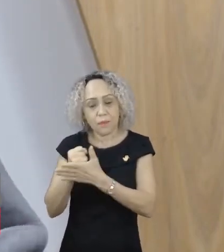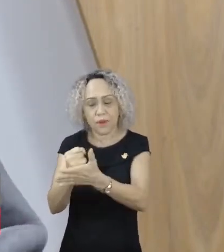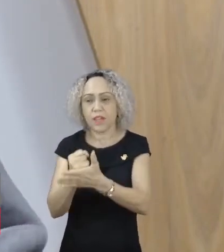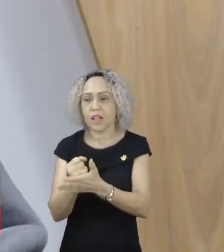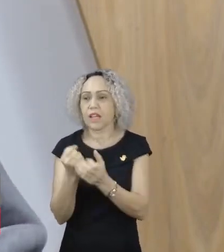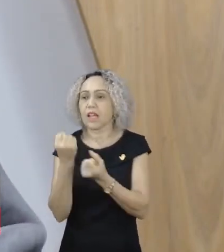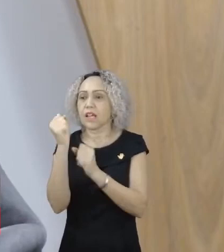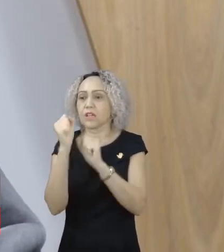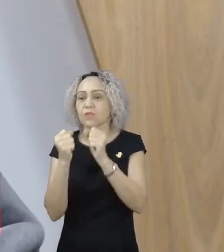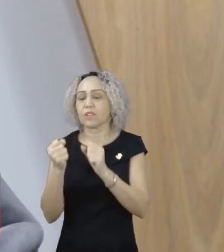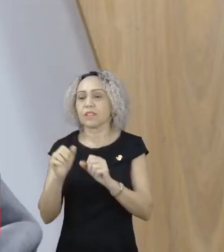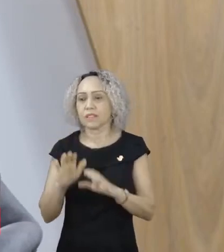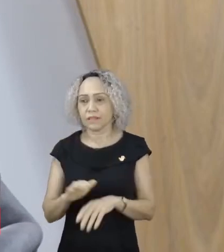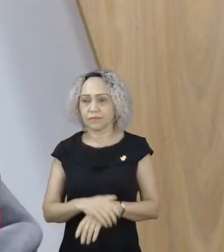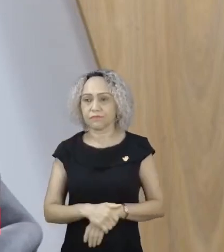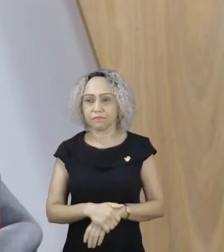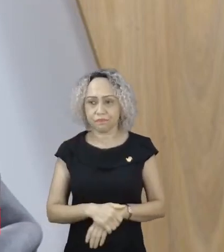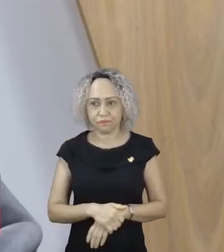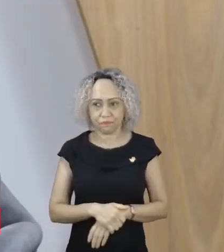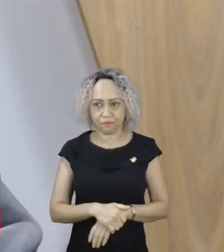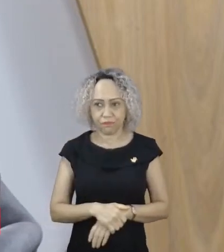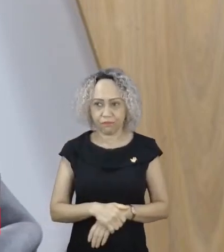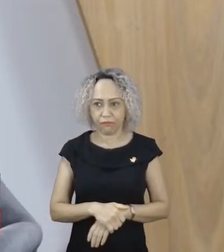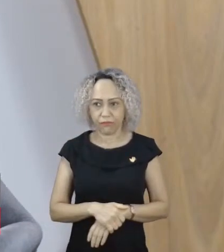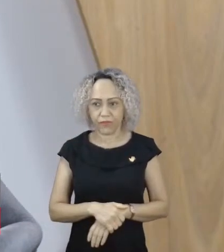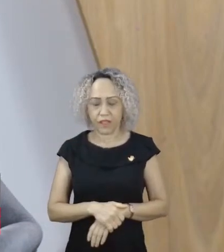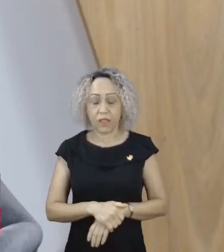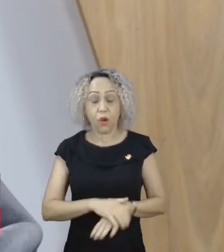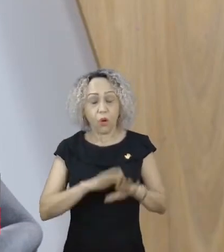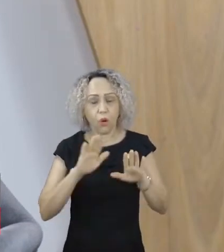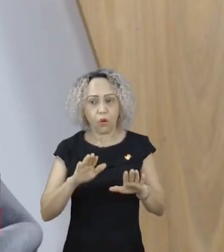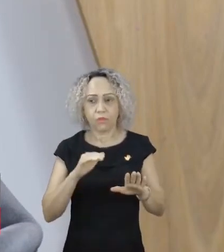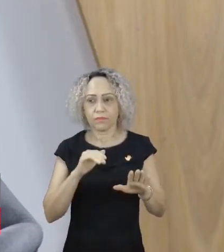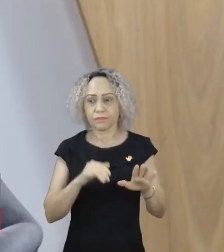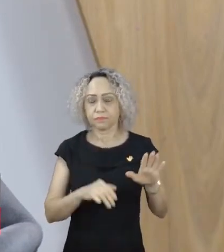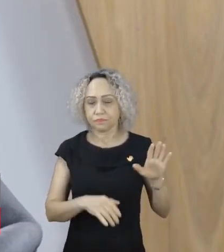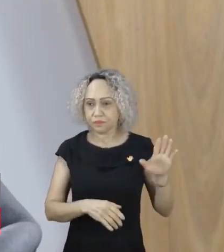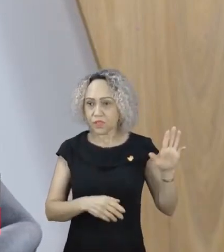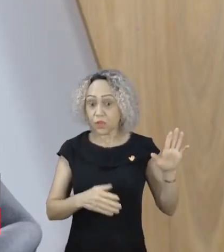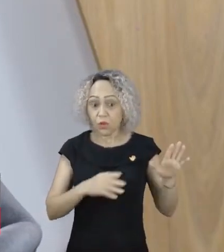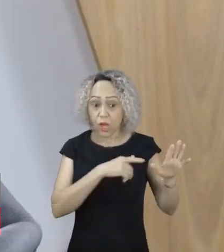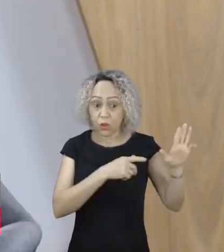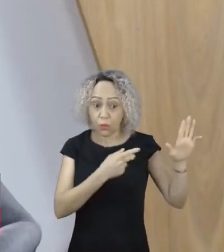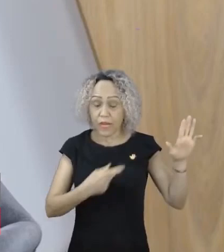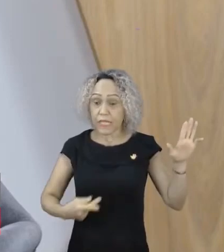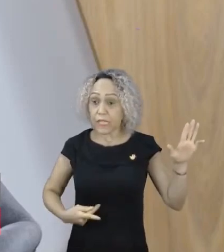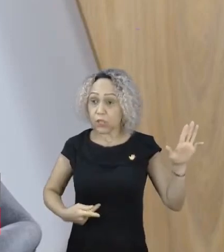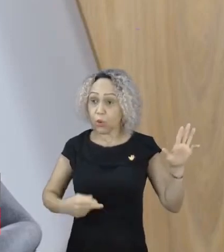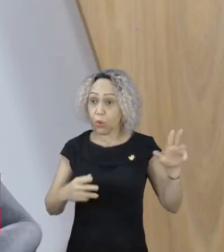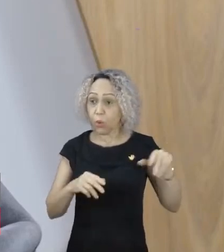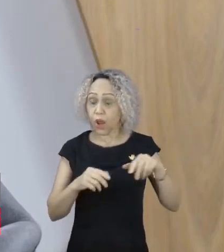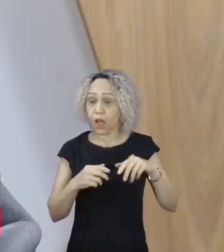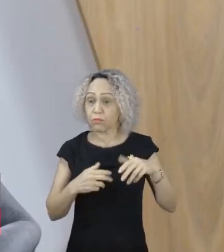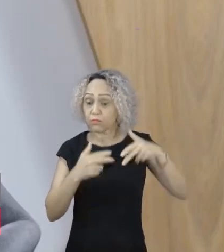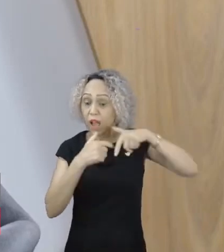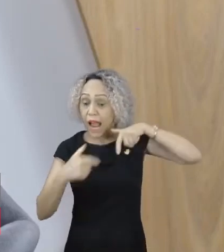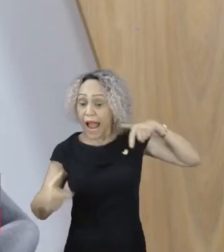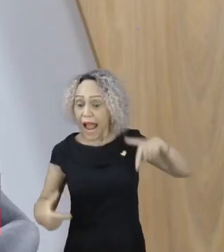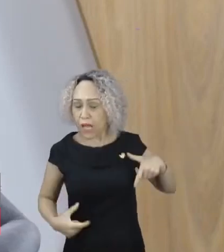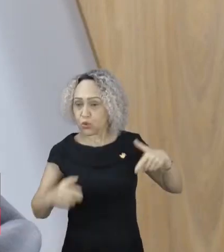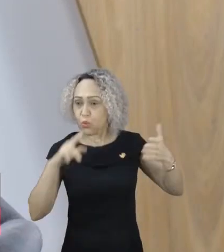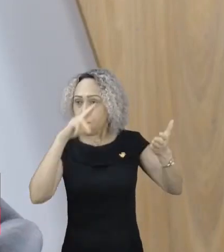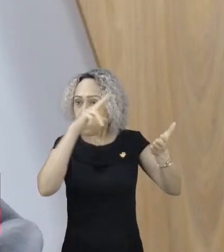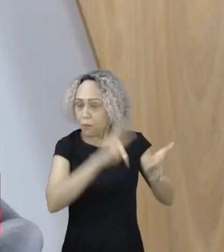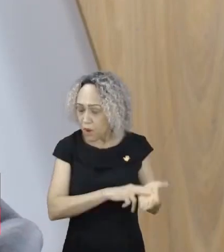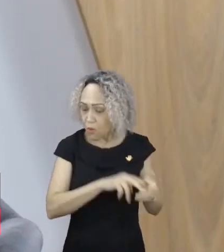de mandato, ele tirou várias empresas estatais que estavam no programa de desestatização, tirou do processo de privatização,